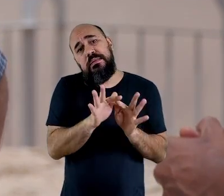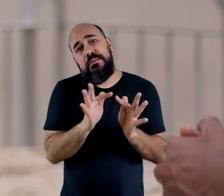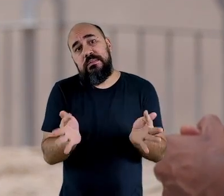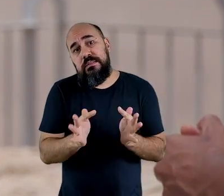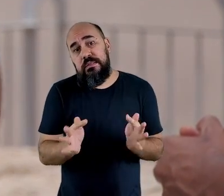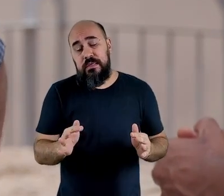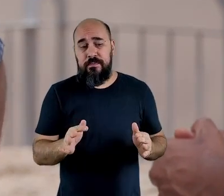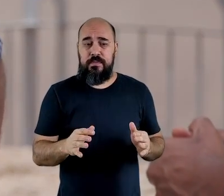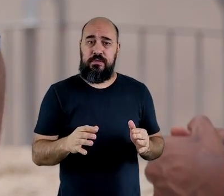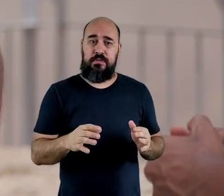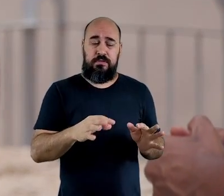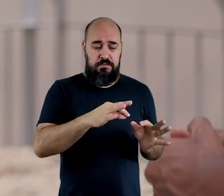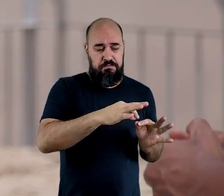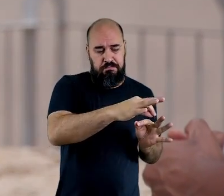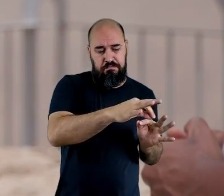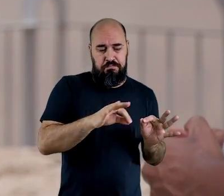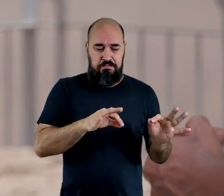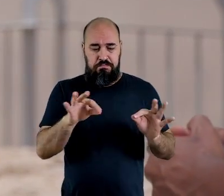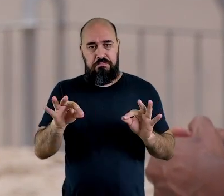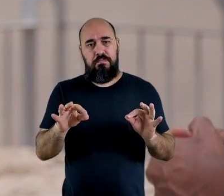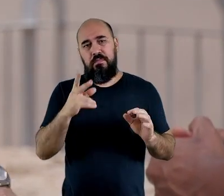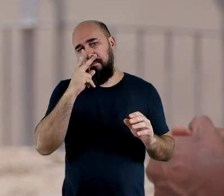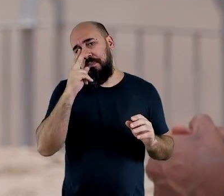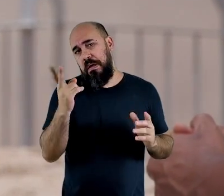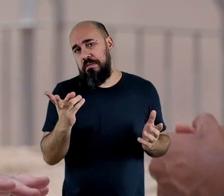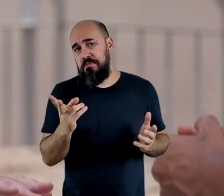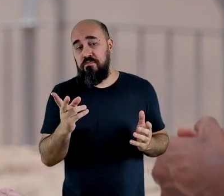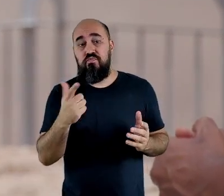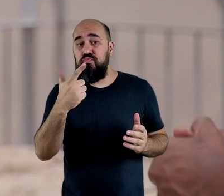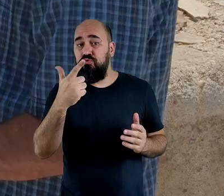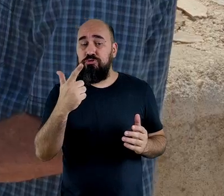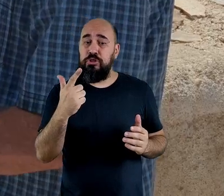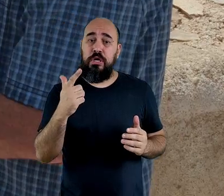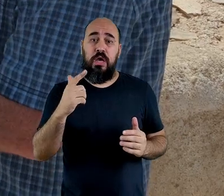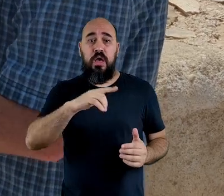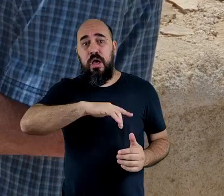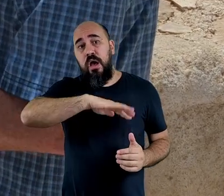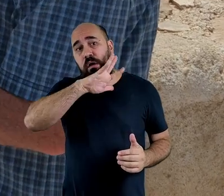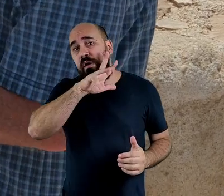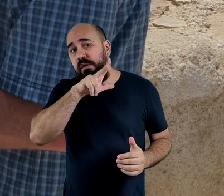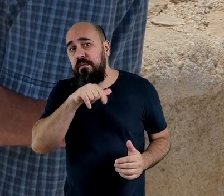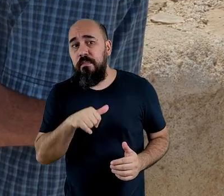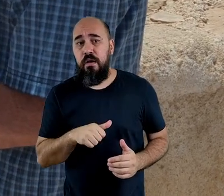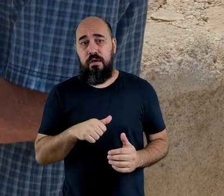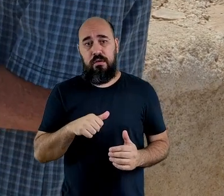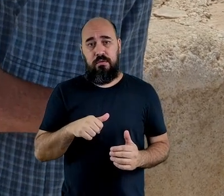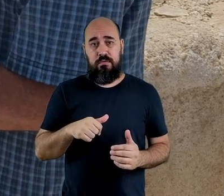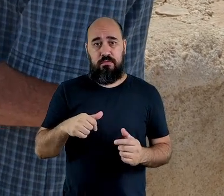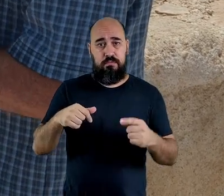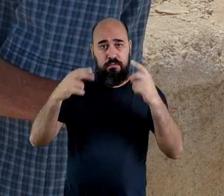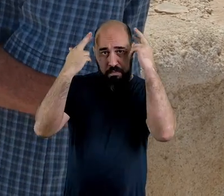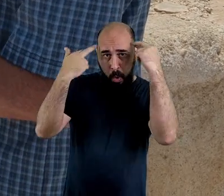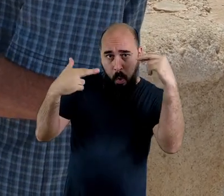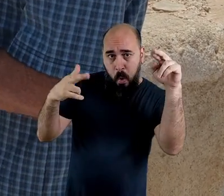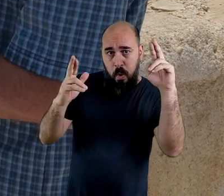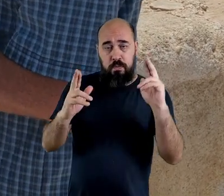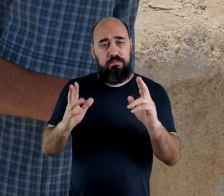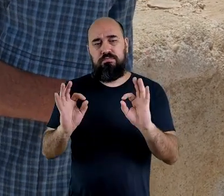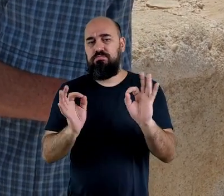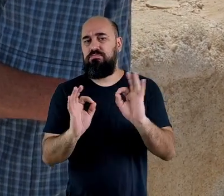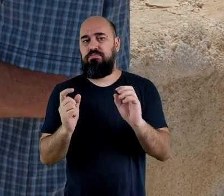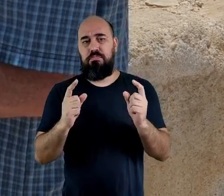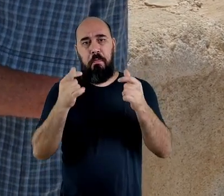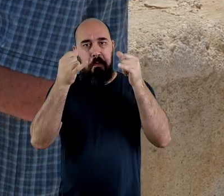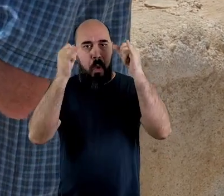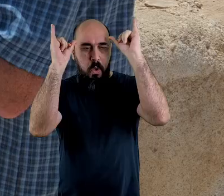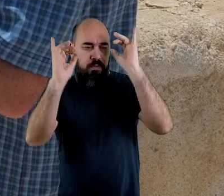com padrões geométricos. Isso é algo muito comum em quase todos os palácios que foram encontrados, que foram construídos